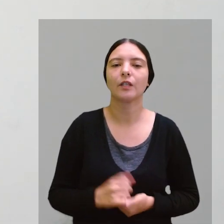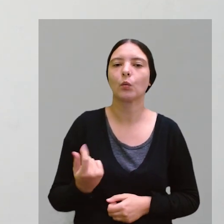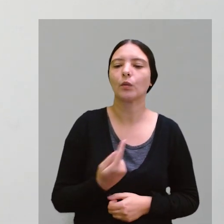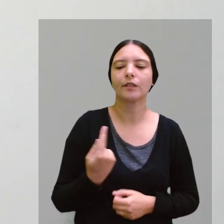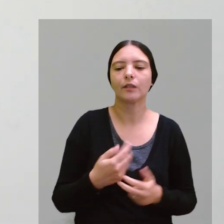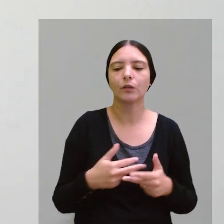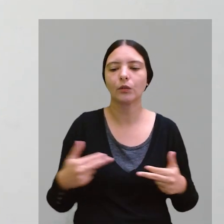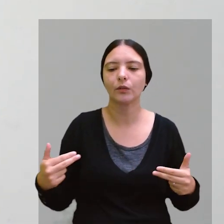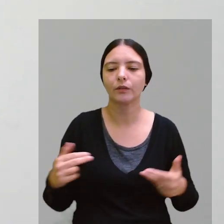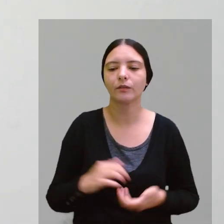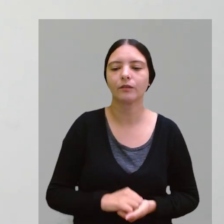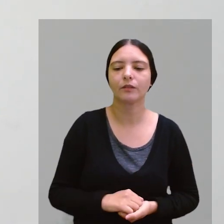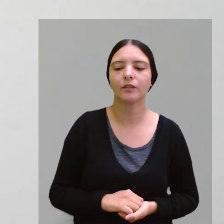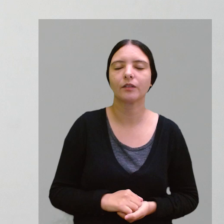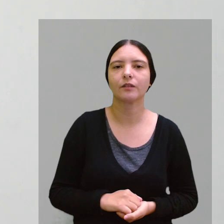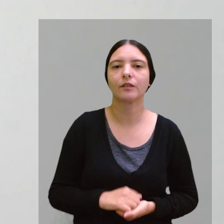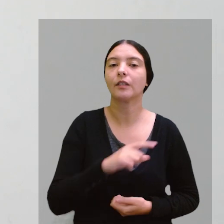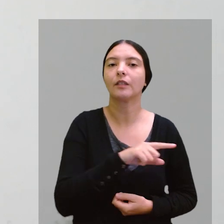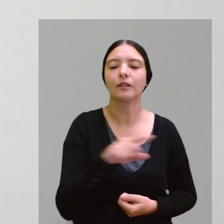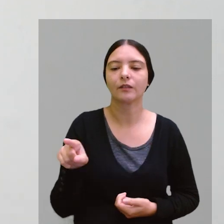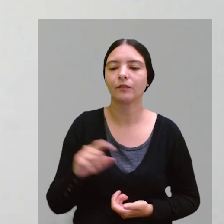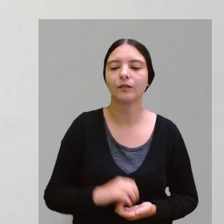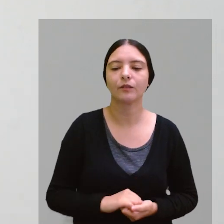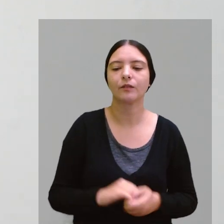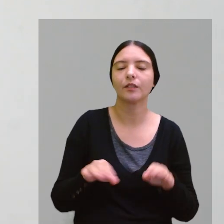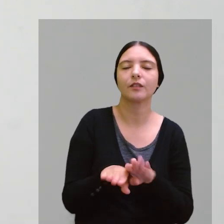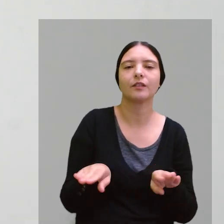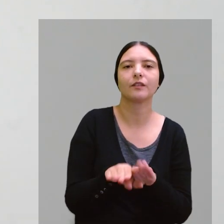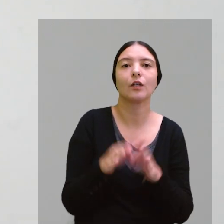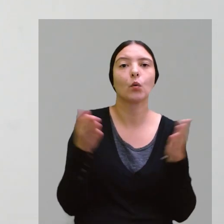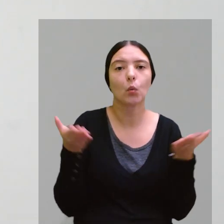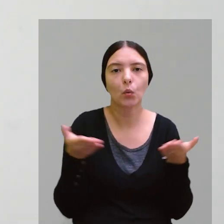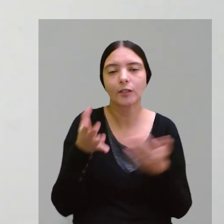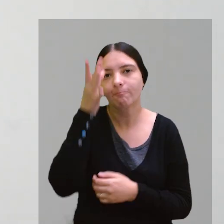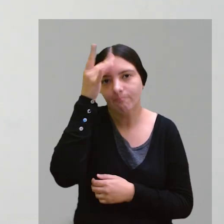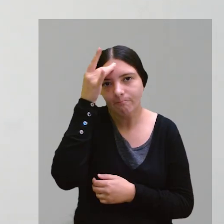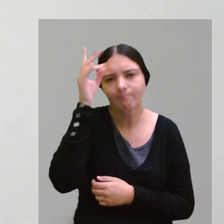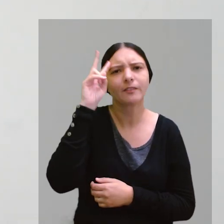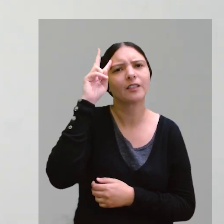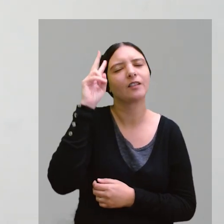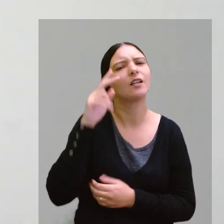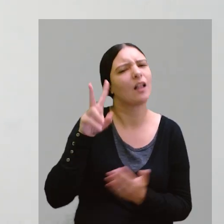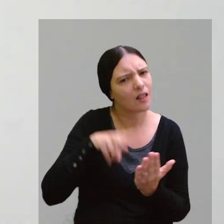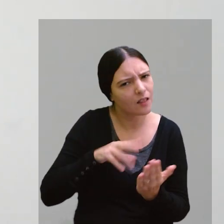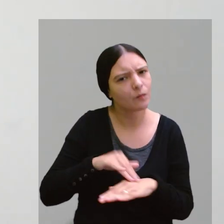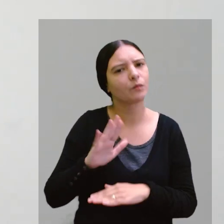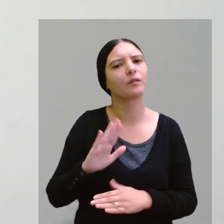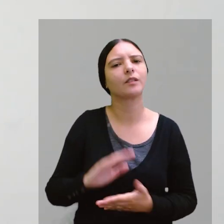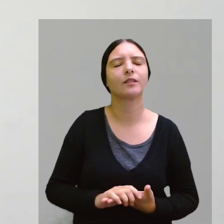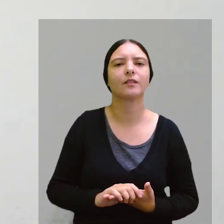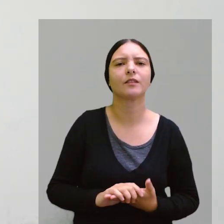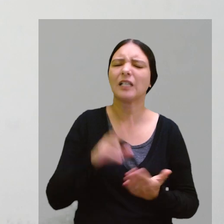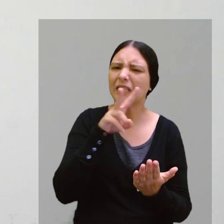coisa que vocês deixassem de hoje é isso. Leiam mais.